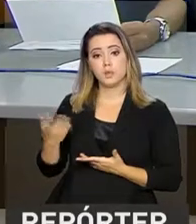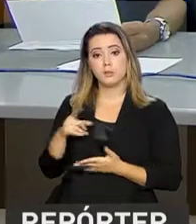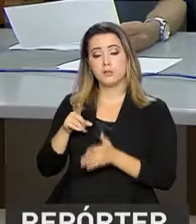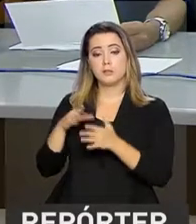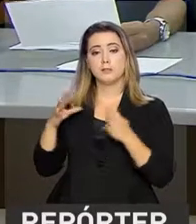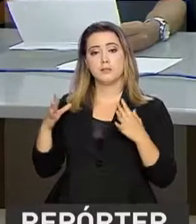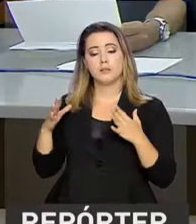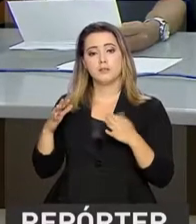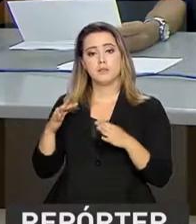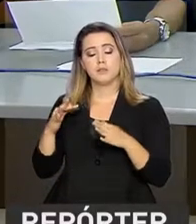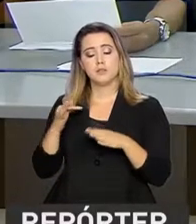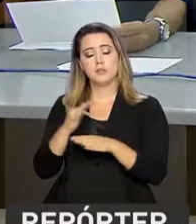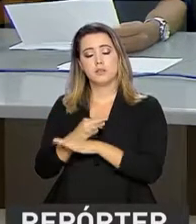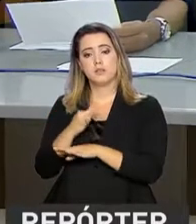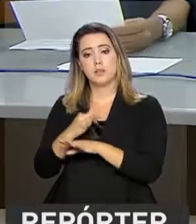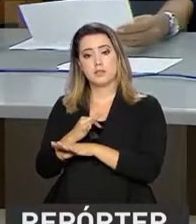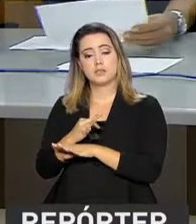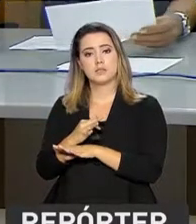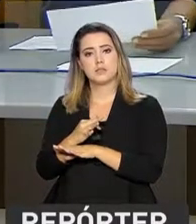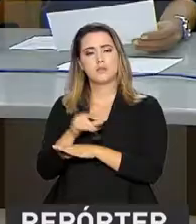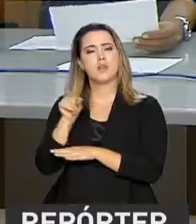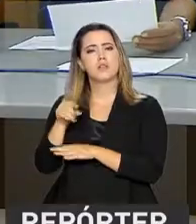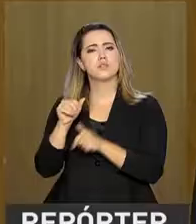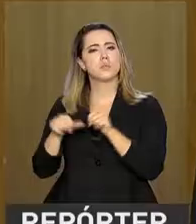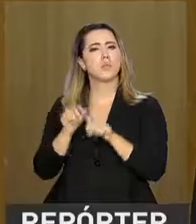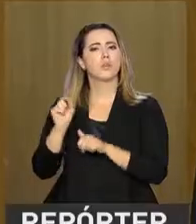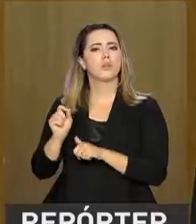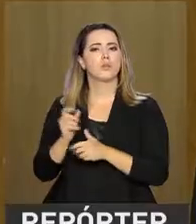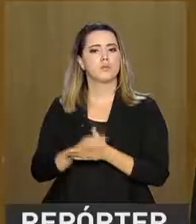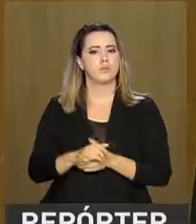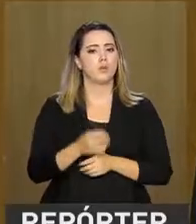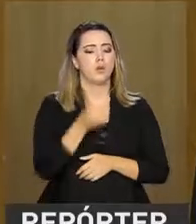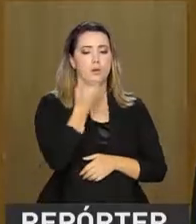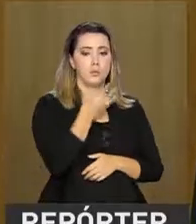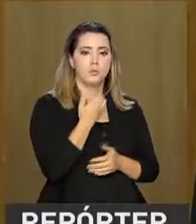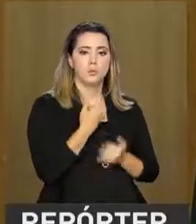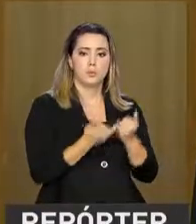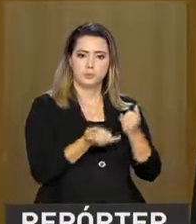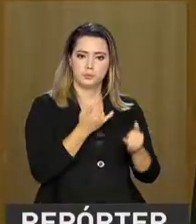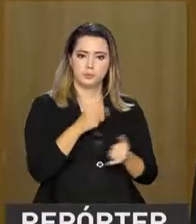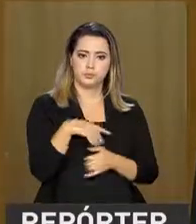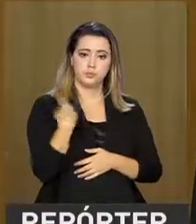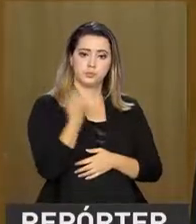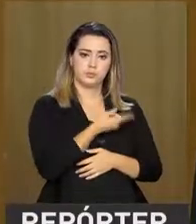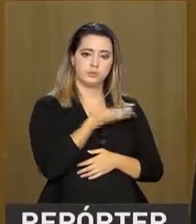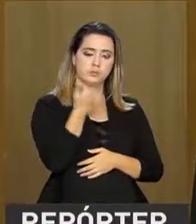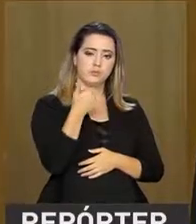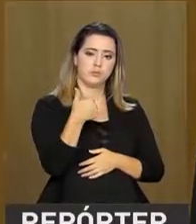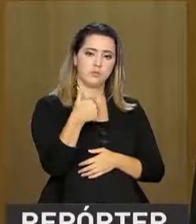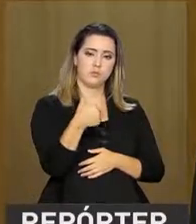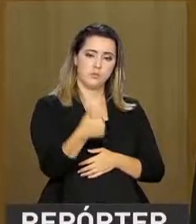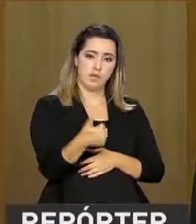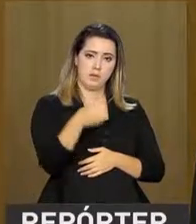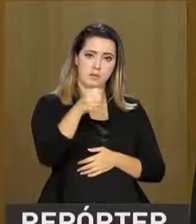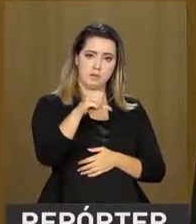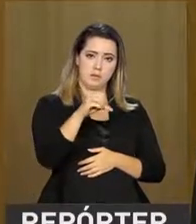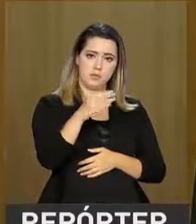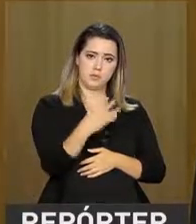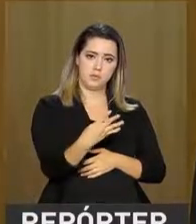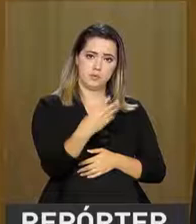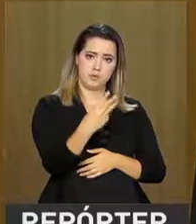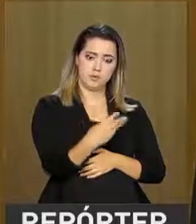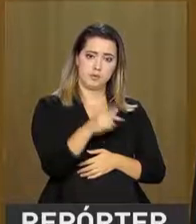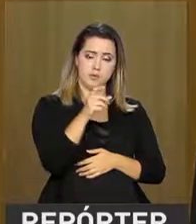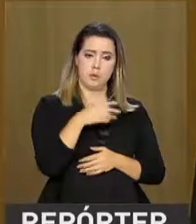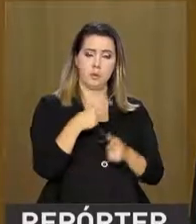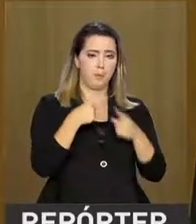o que muda? As férias são um bom exemplo dessa flexibilização. A nossa legislação de 1943 proibia, por exemplo,